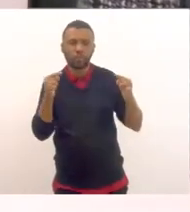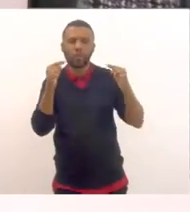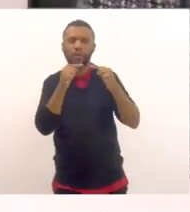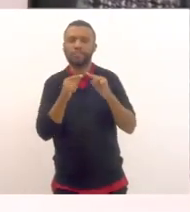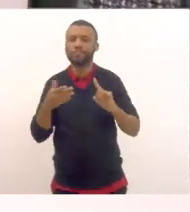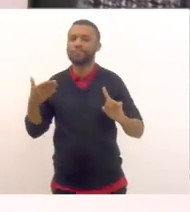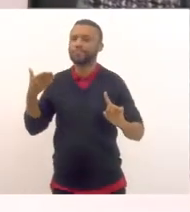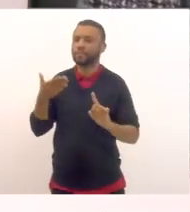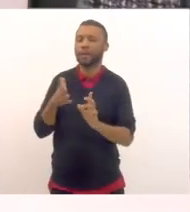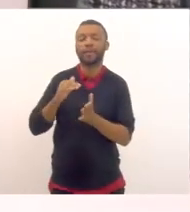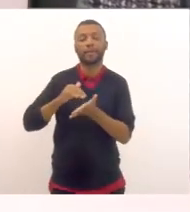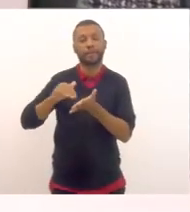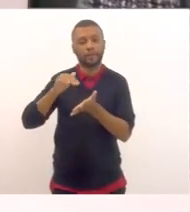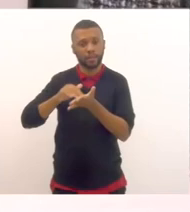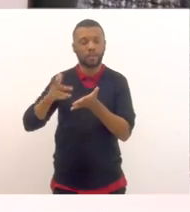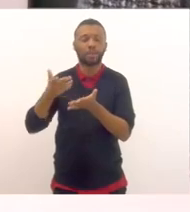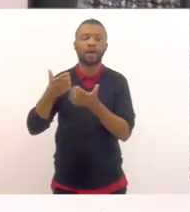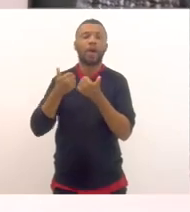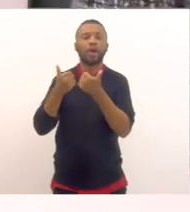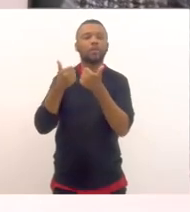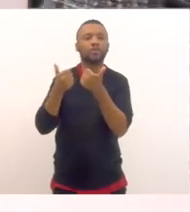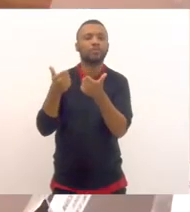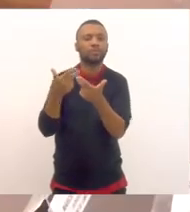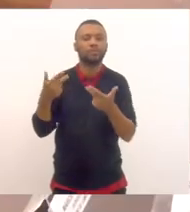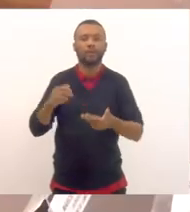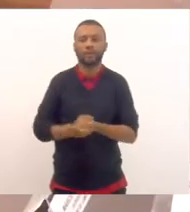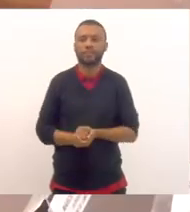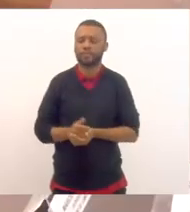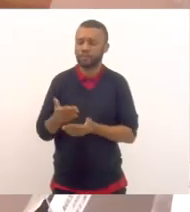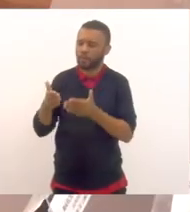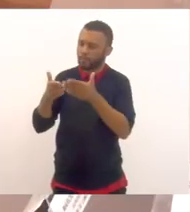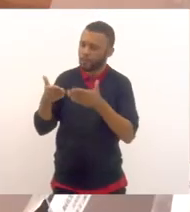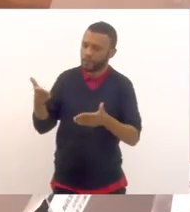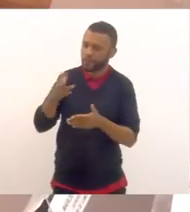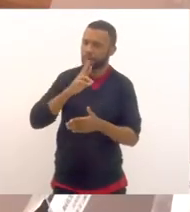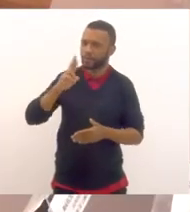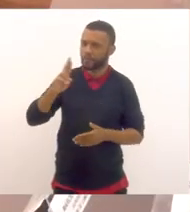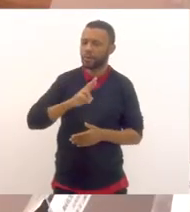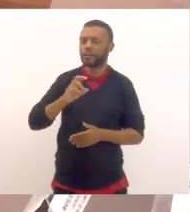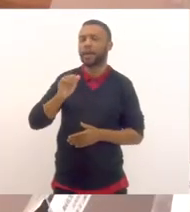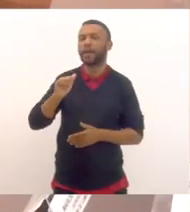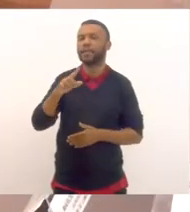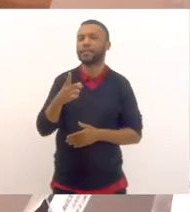estendida a secretaria de transporte Doutor Alexandre por favor